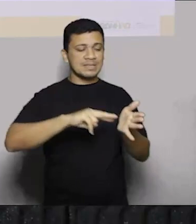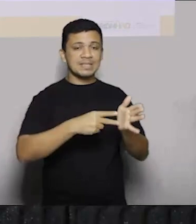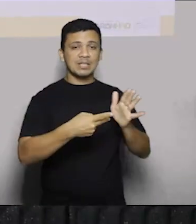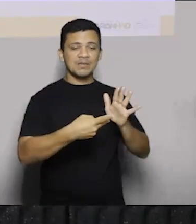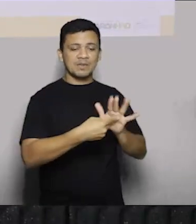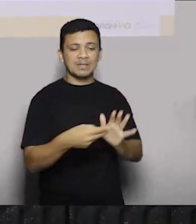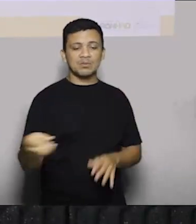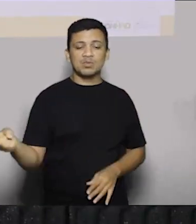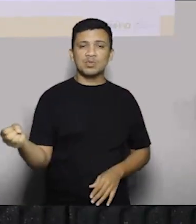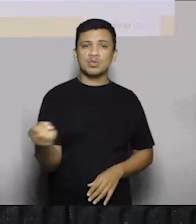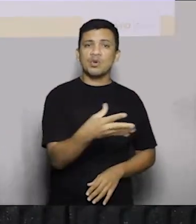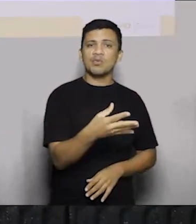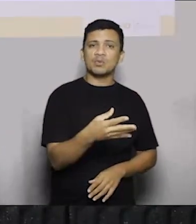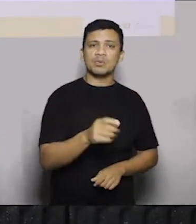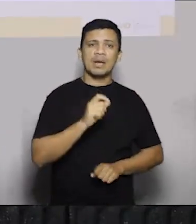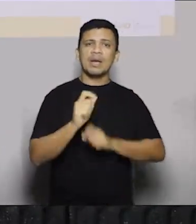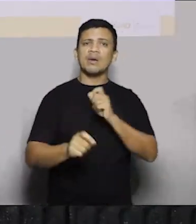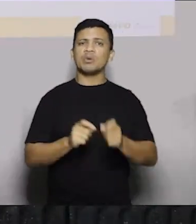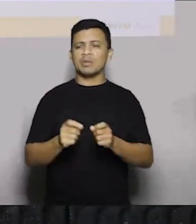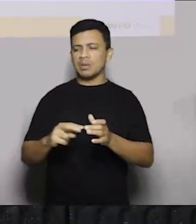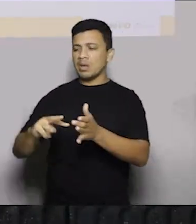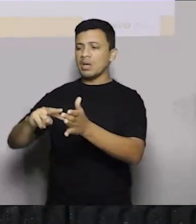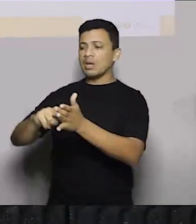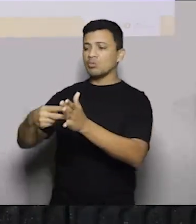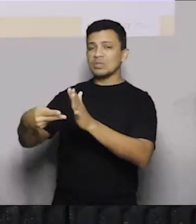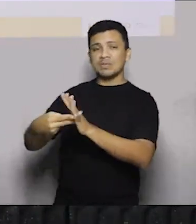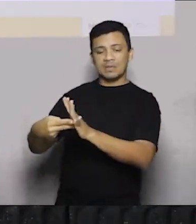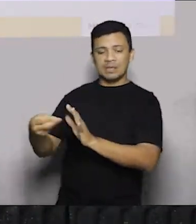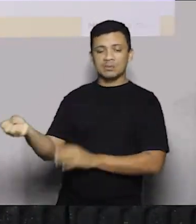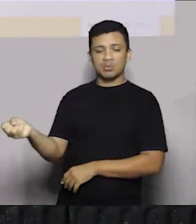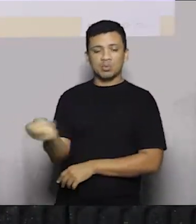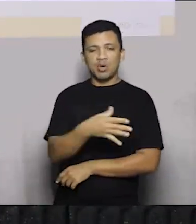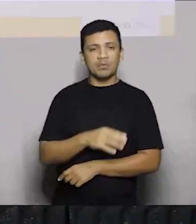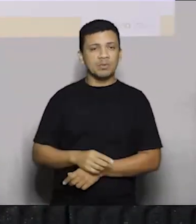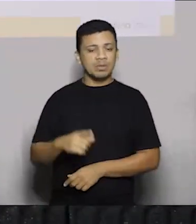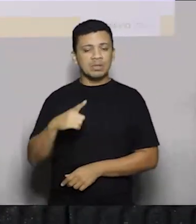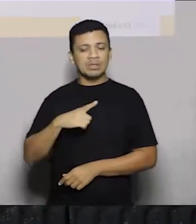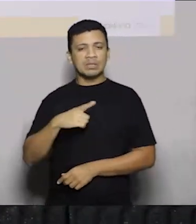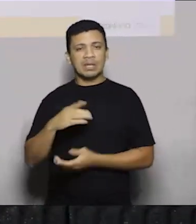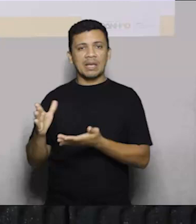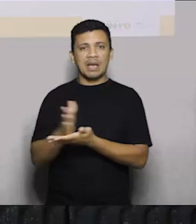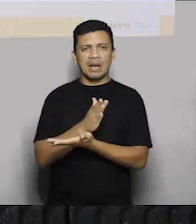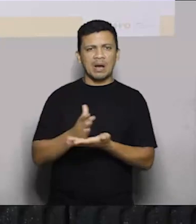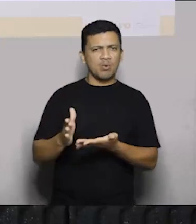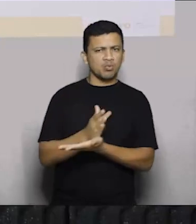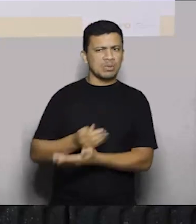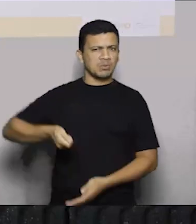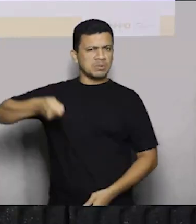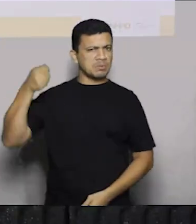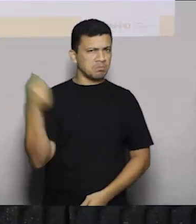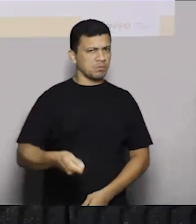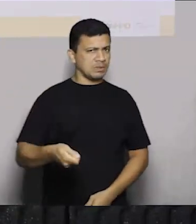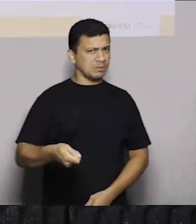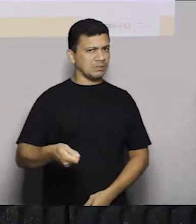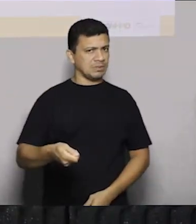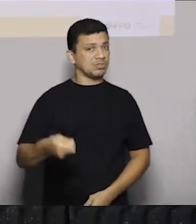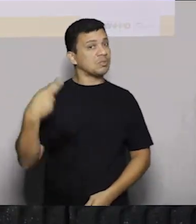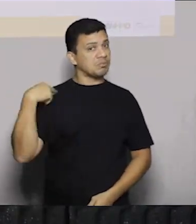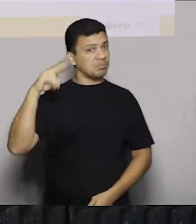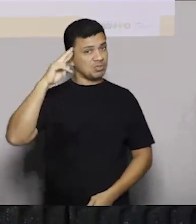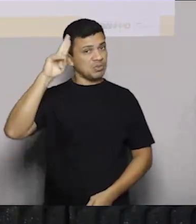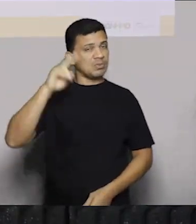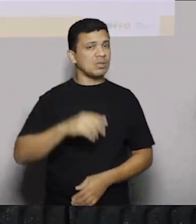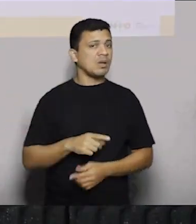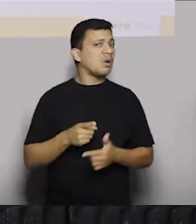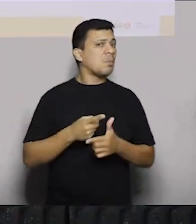Ressignificação. O que significa isso? Adotar um significado novo. De rituais fundamentalistas. O que é o problema da